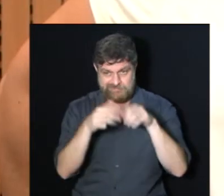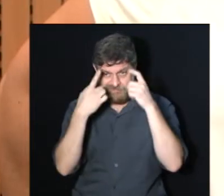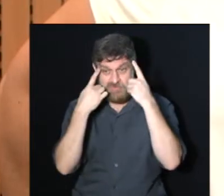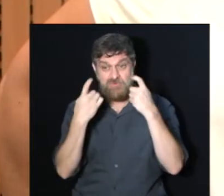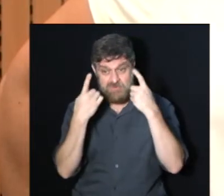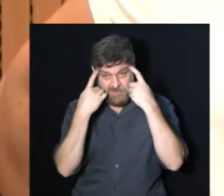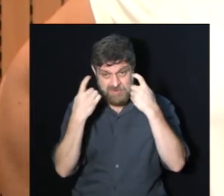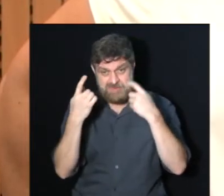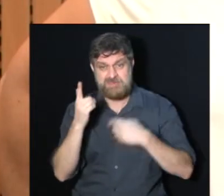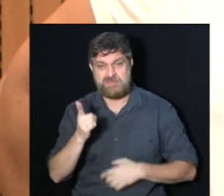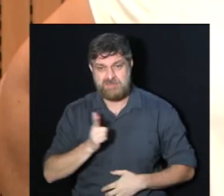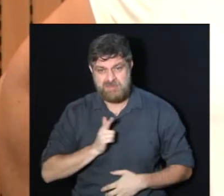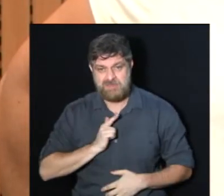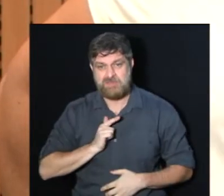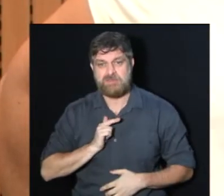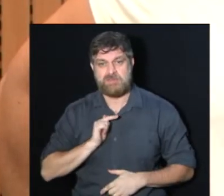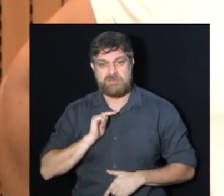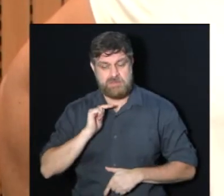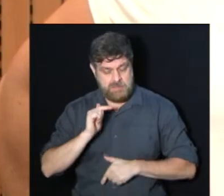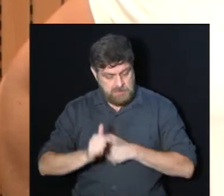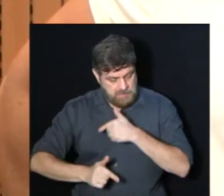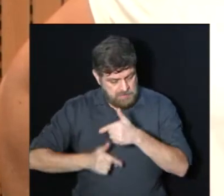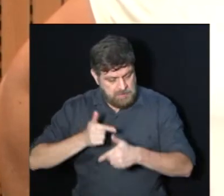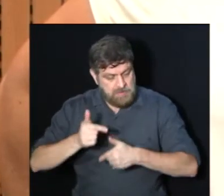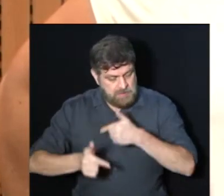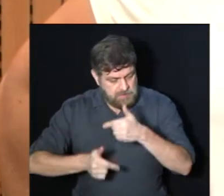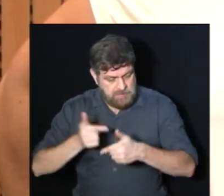No trabalho é muito forte isso.